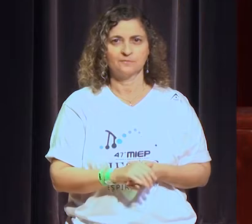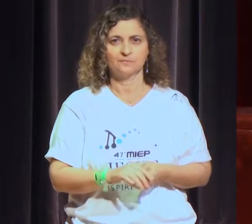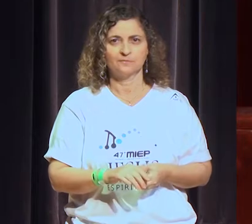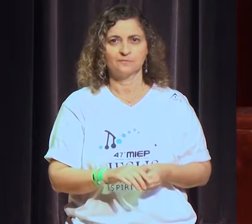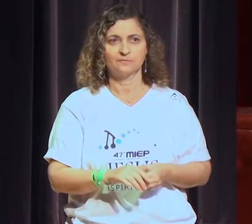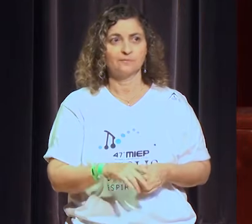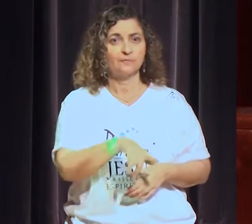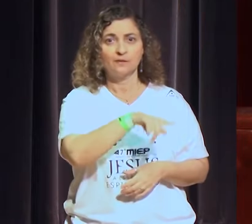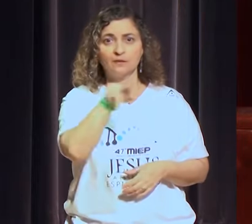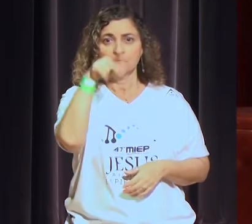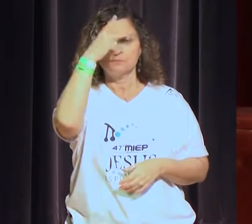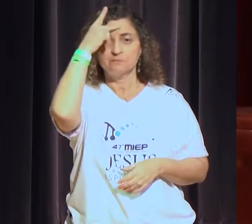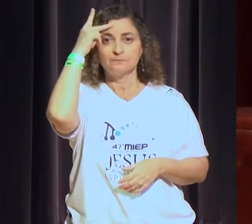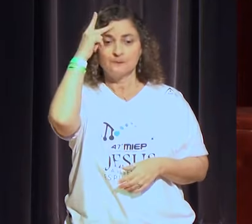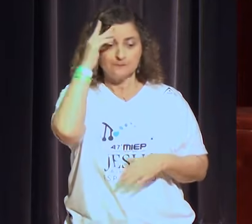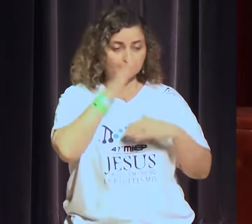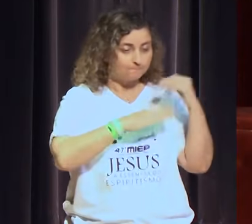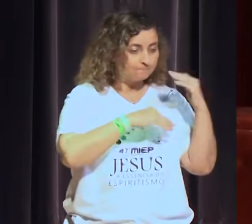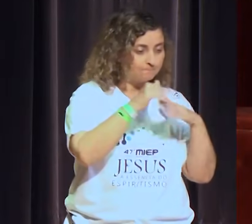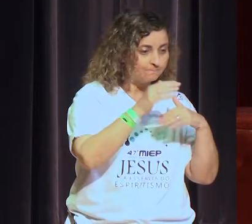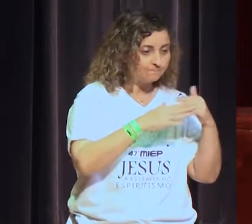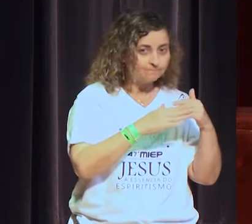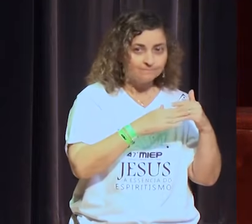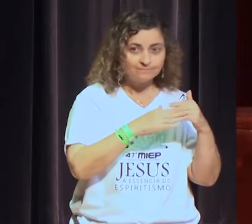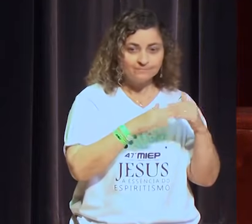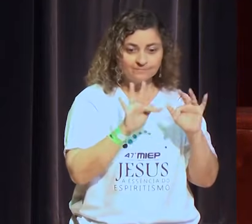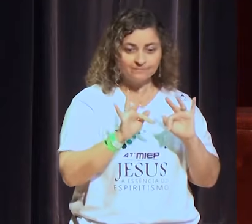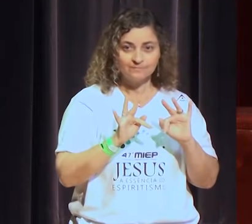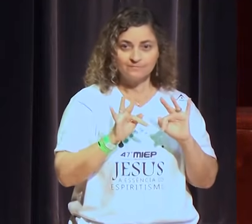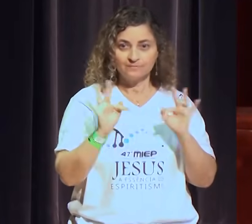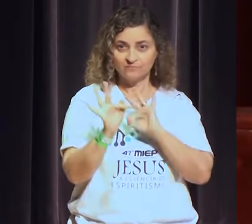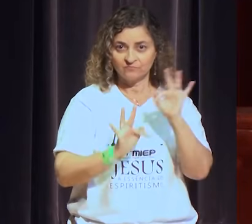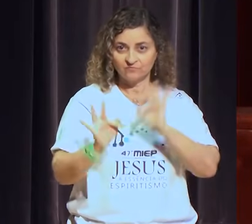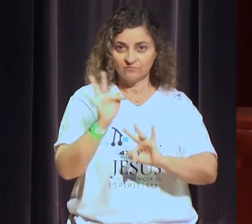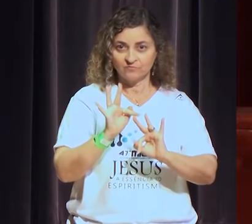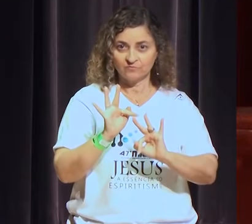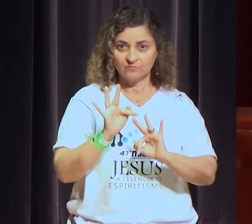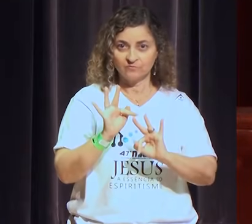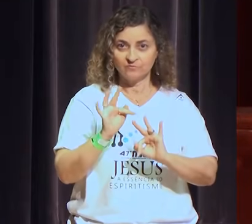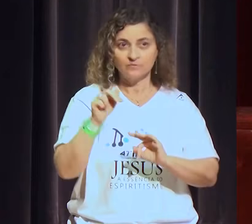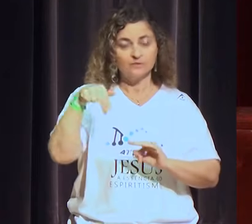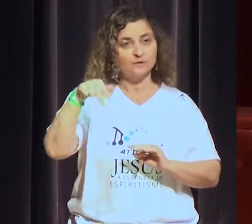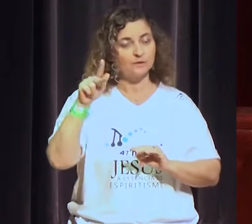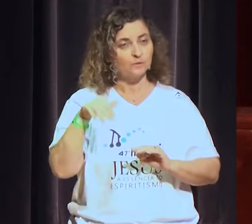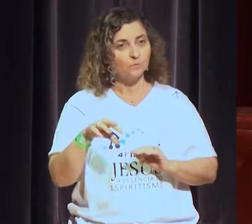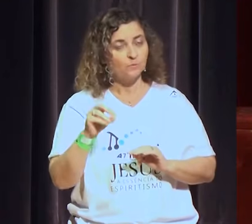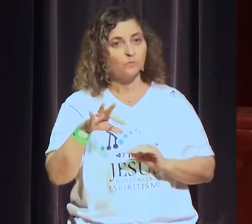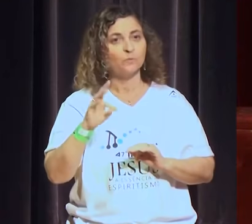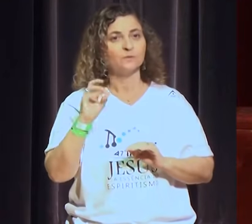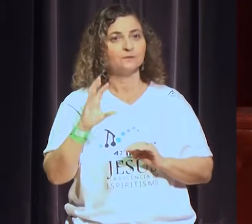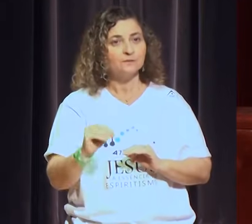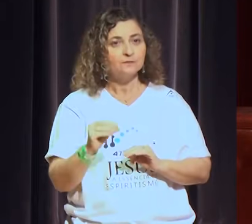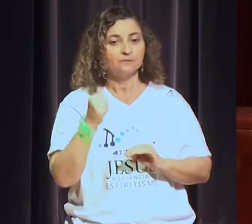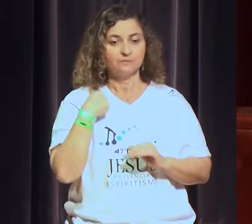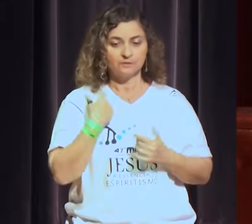E o pessoal da física quântica fica irritado. Com razão.